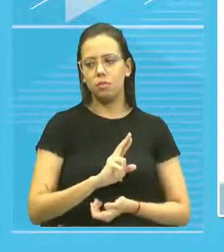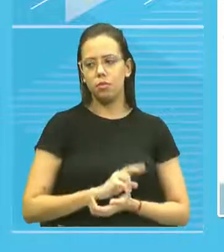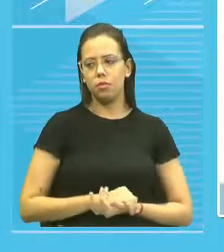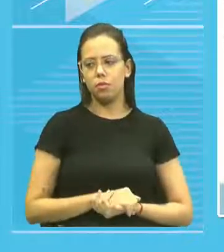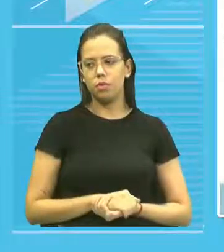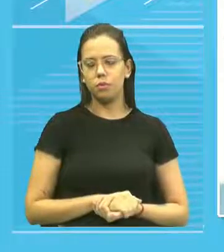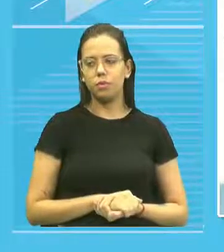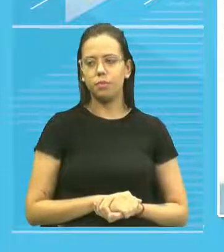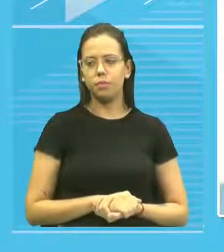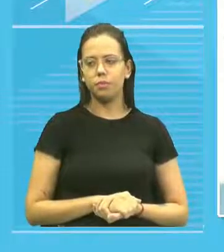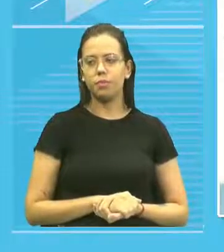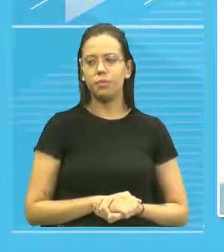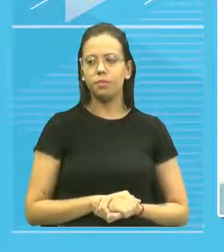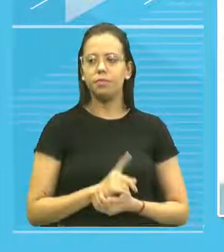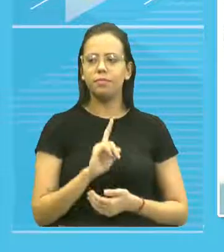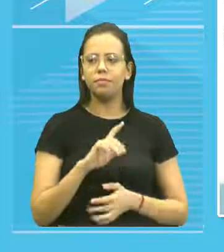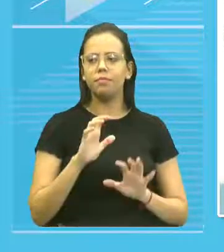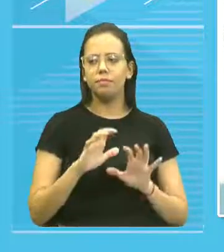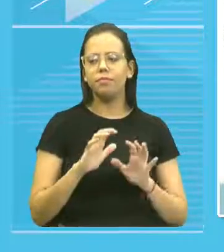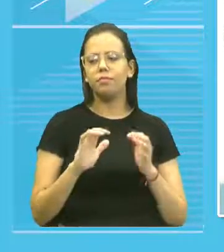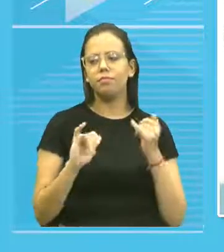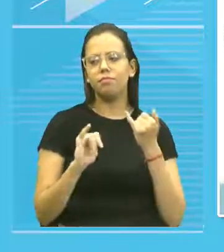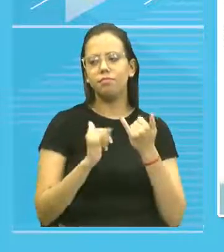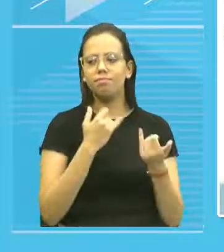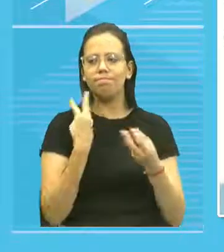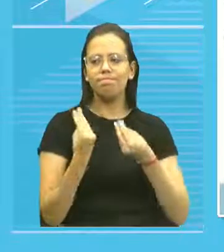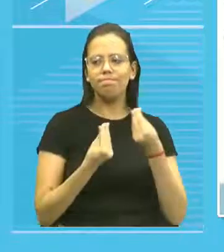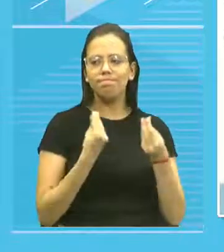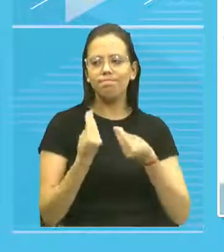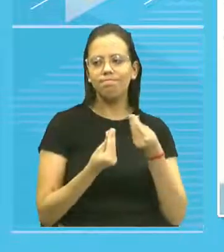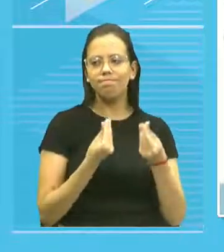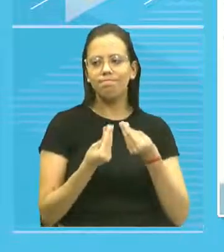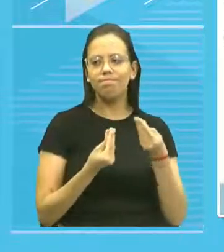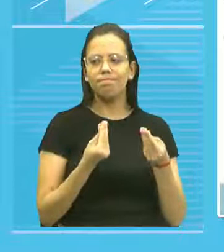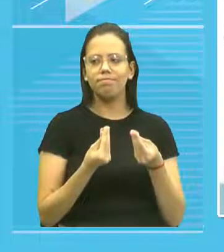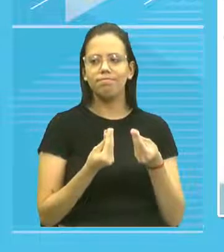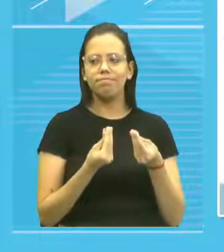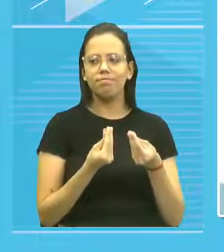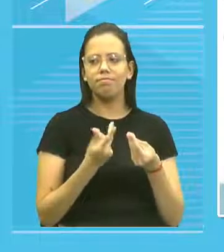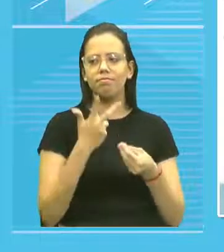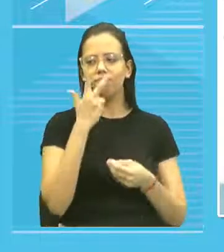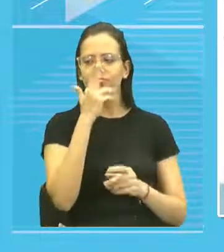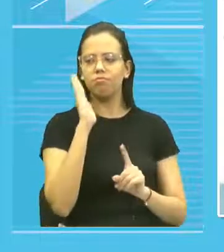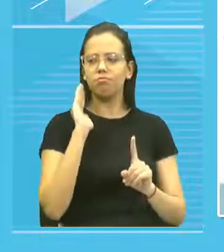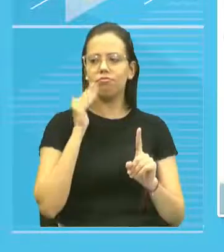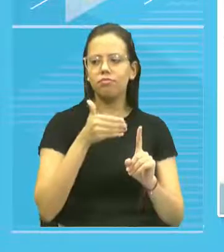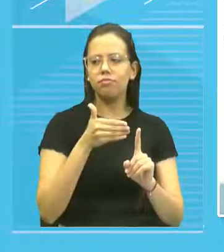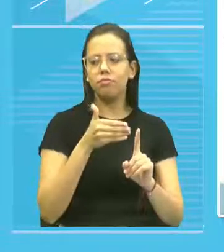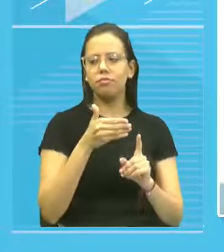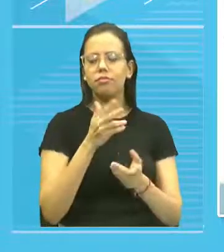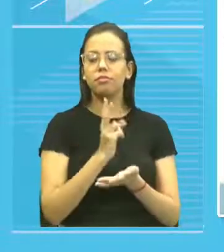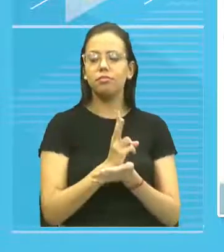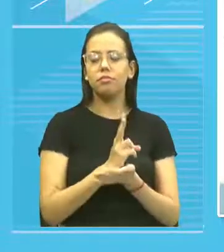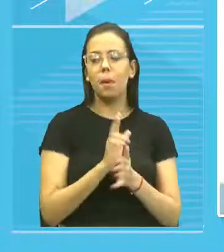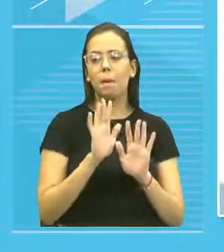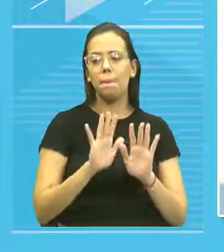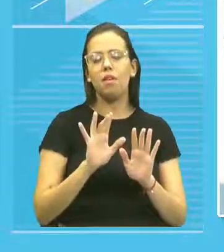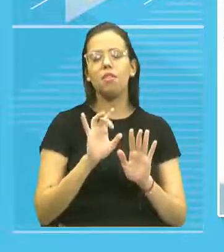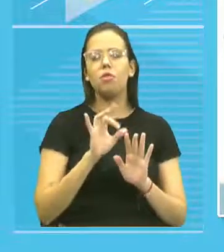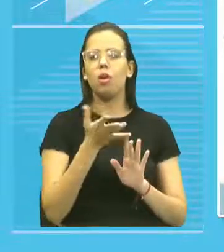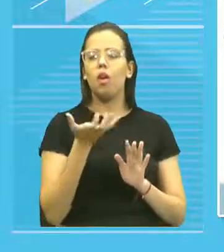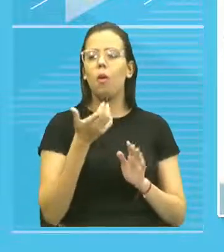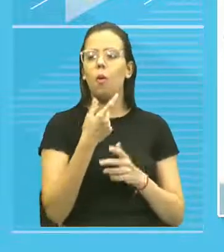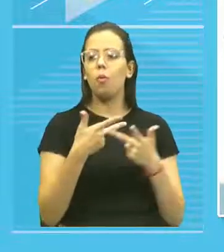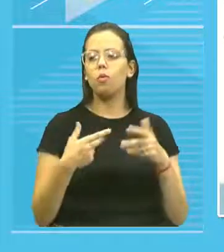é muito assim como é que se diz taxativo né só que a coisa do